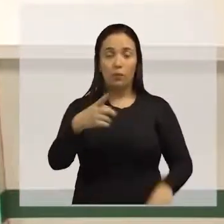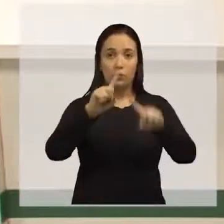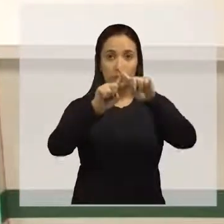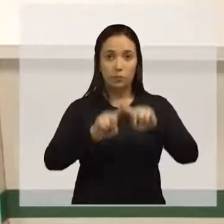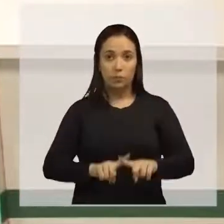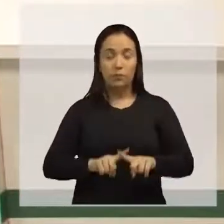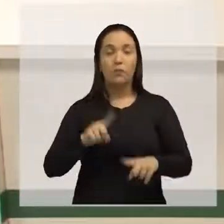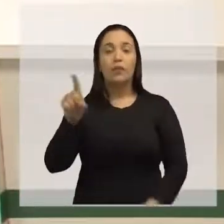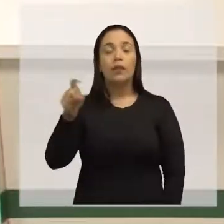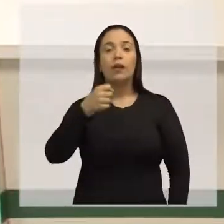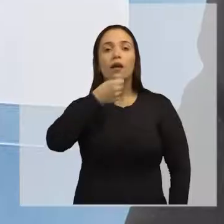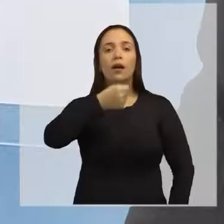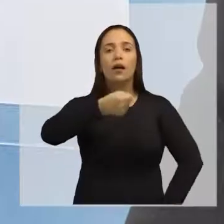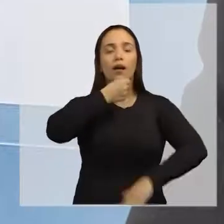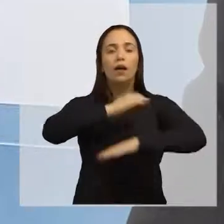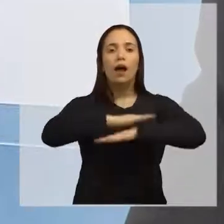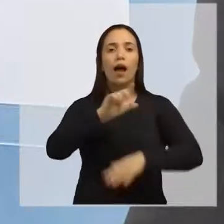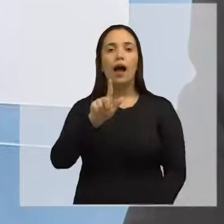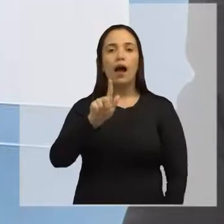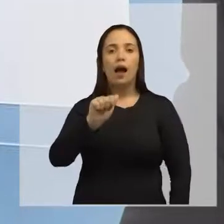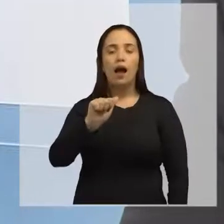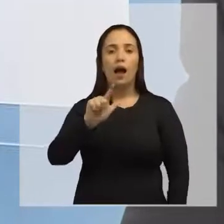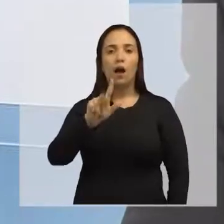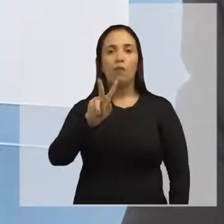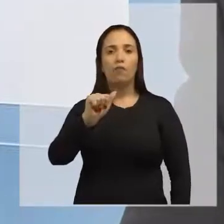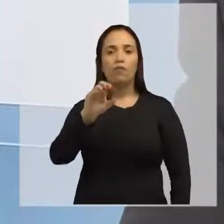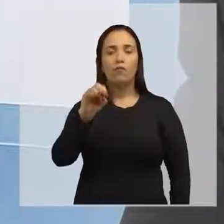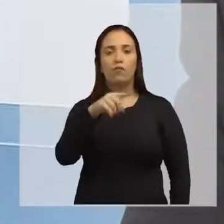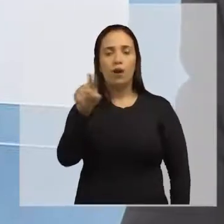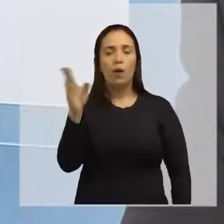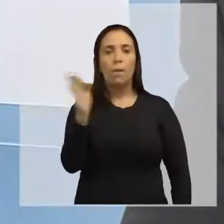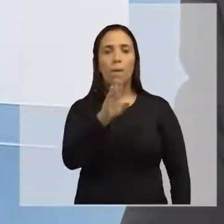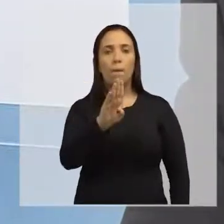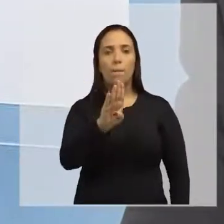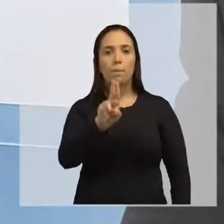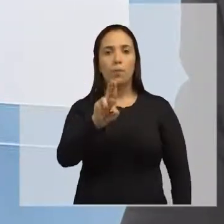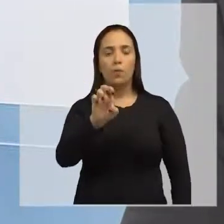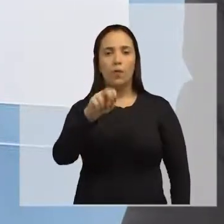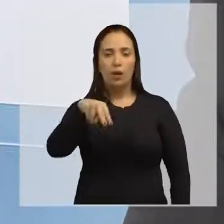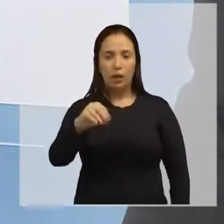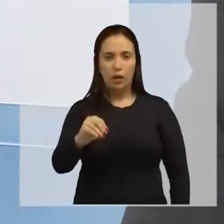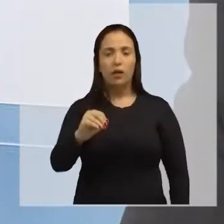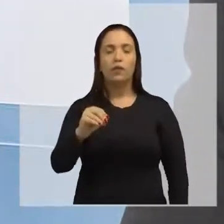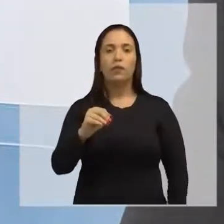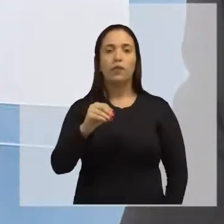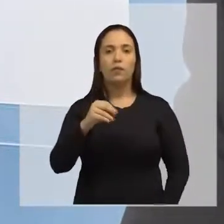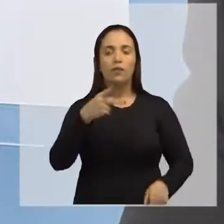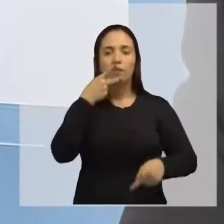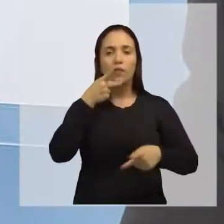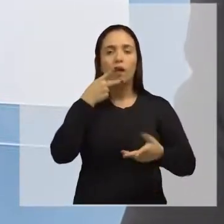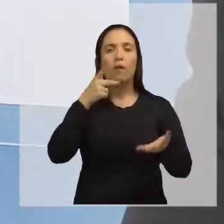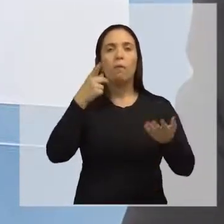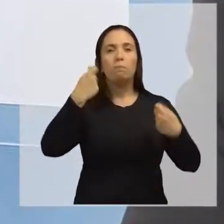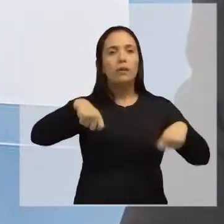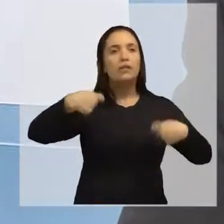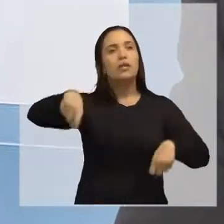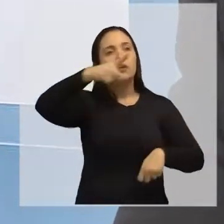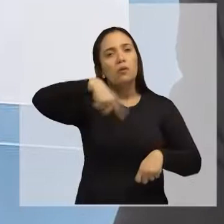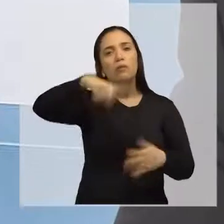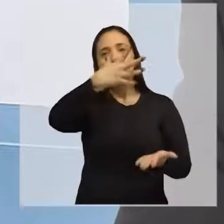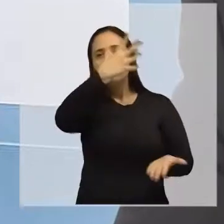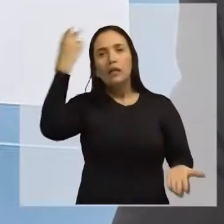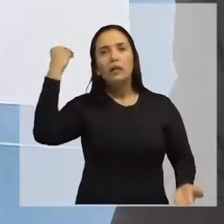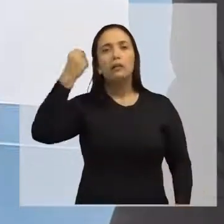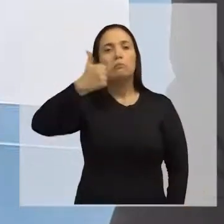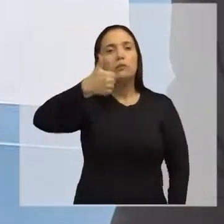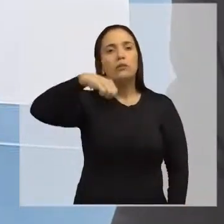Galvão Bueno e sua trupe disse, vamos, como é que é? Exorcizar esse negócio de 50, veio um pior do que